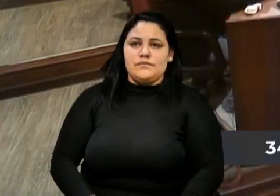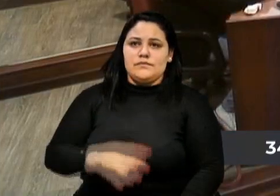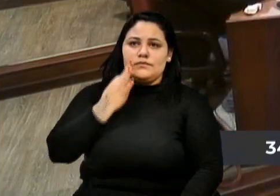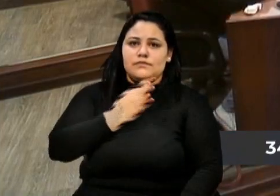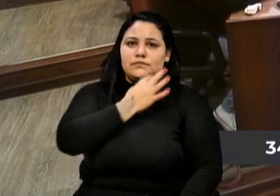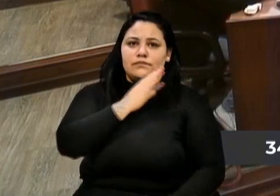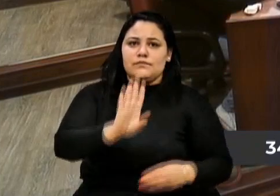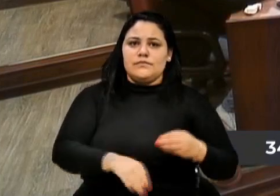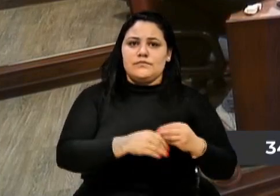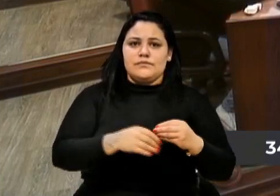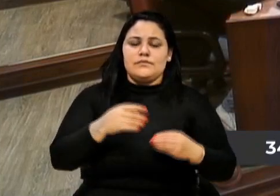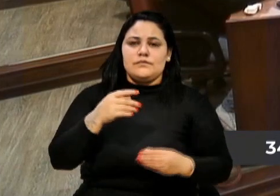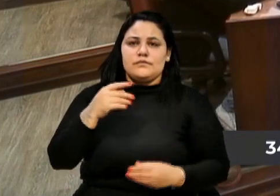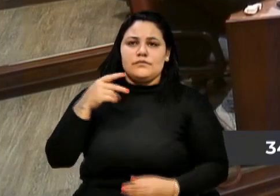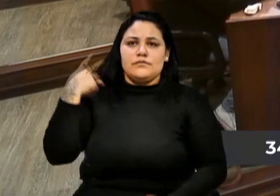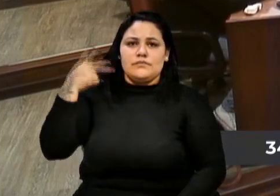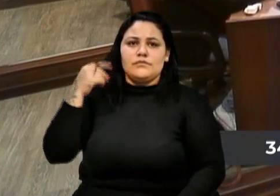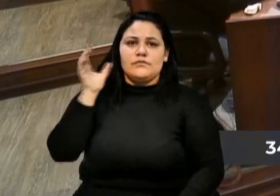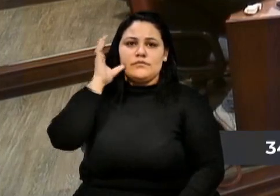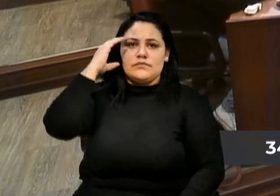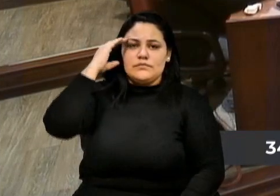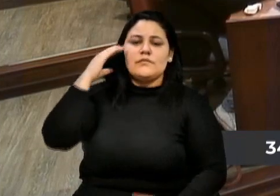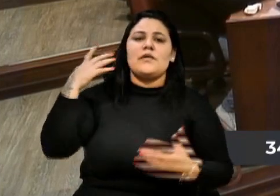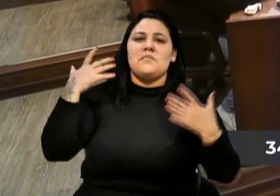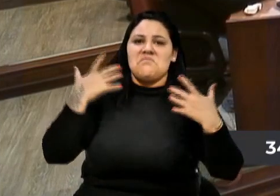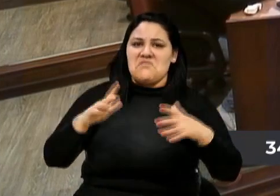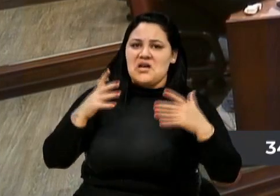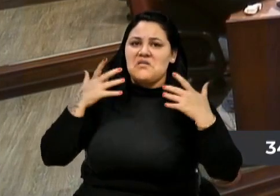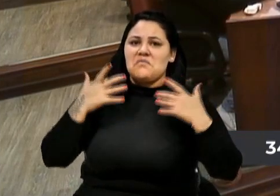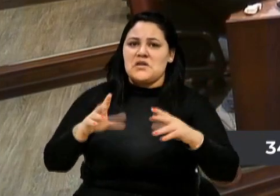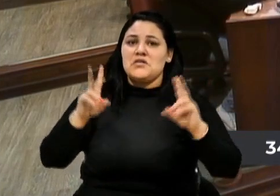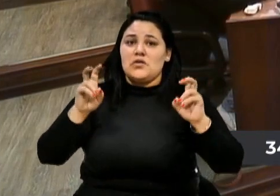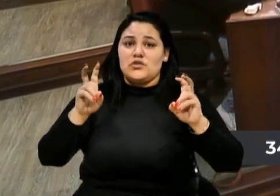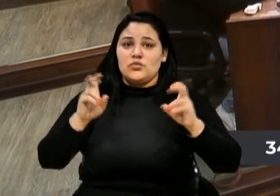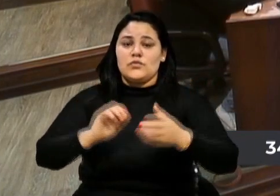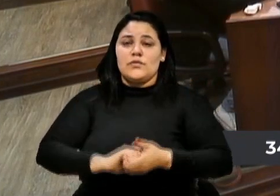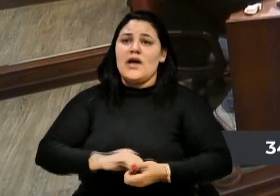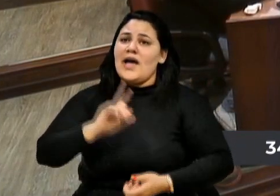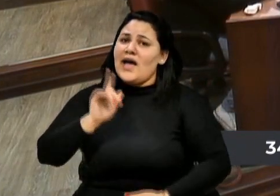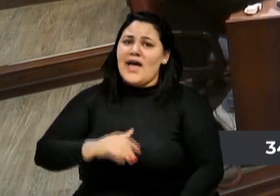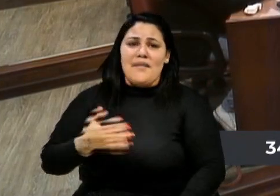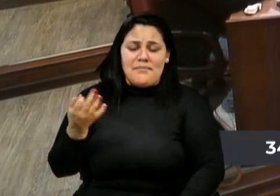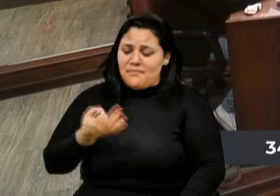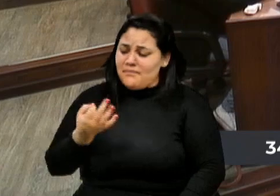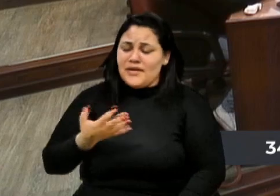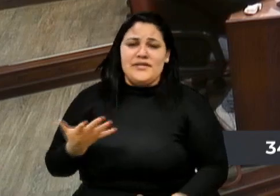parabéns pela pauta. É, sem dúvida alguma, né, algo essencial. Caxias